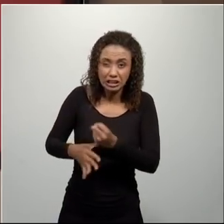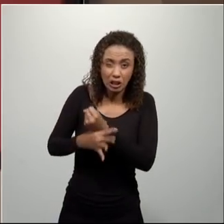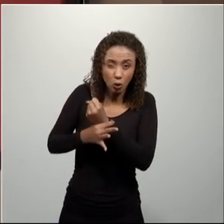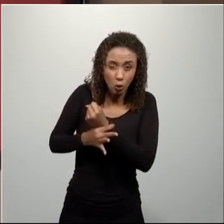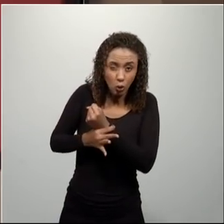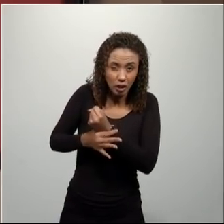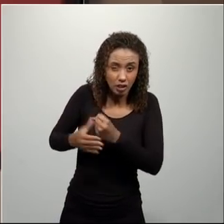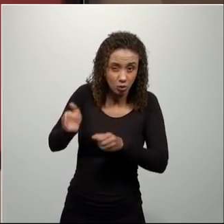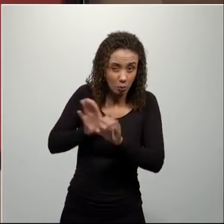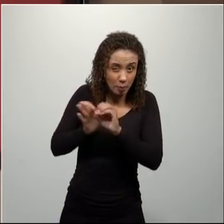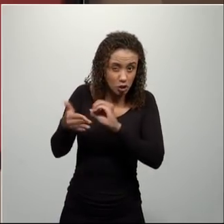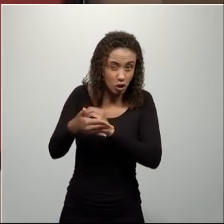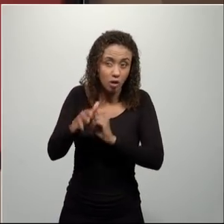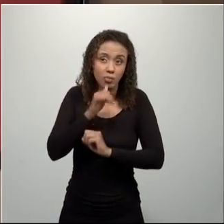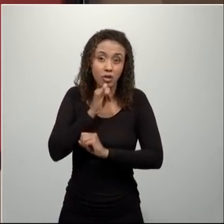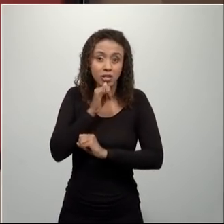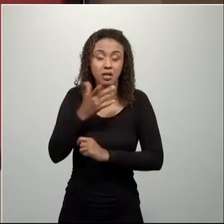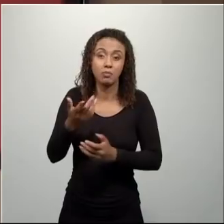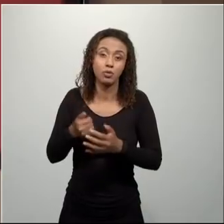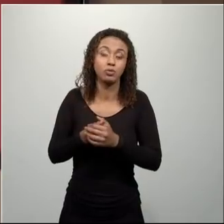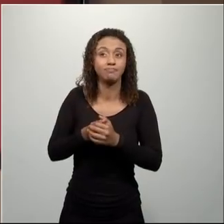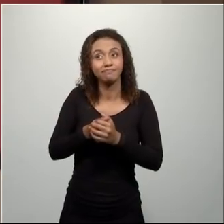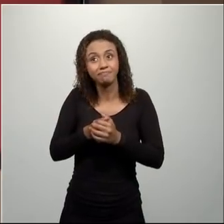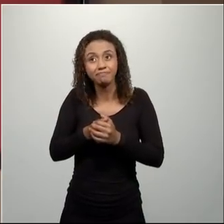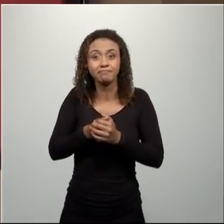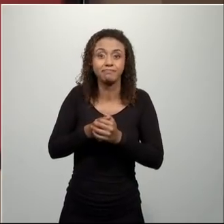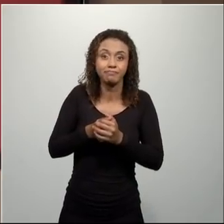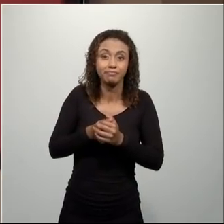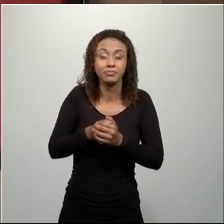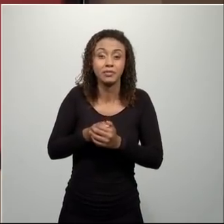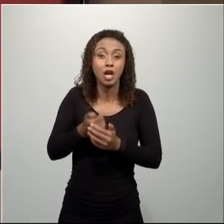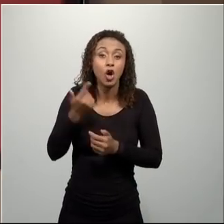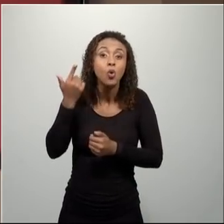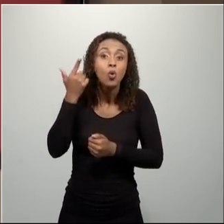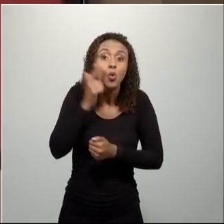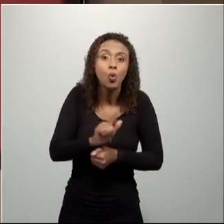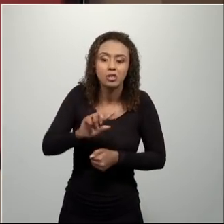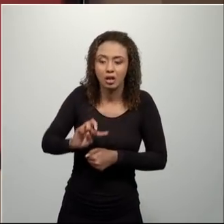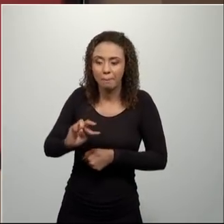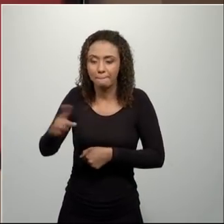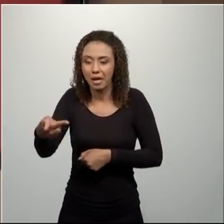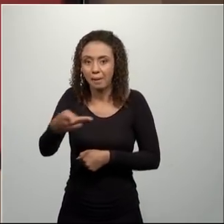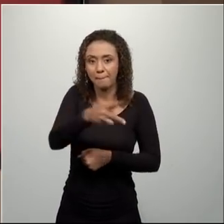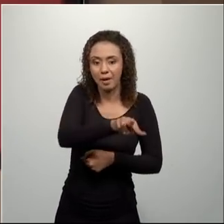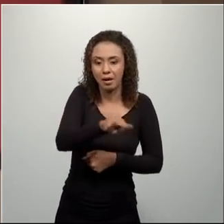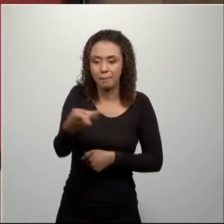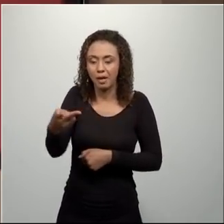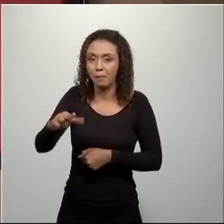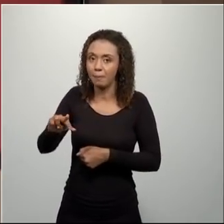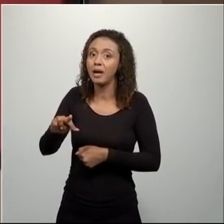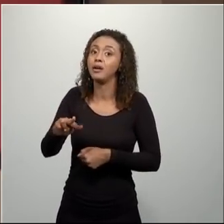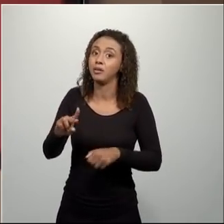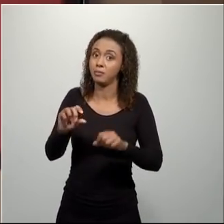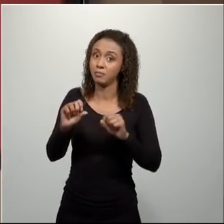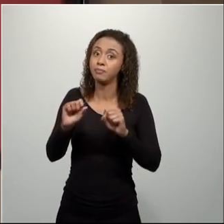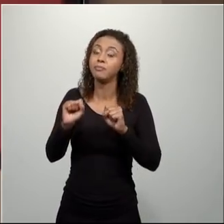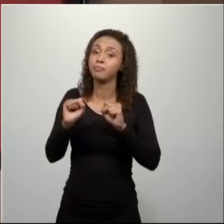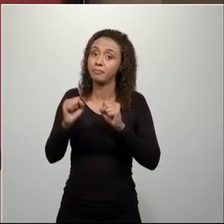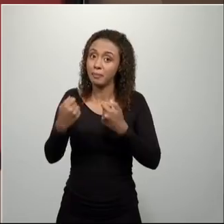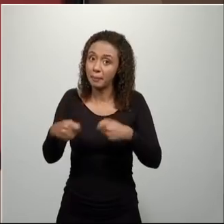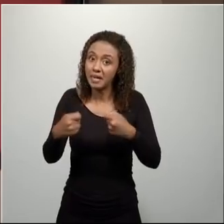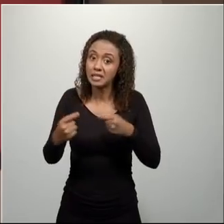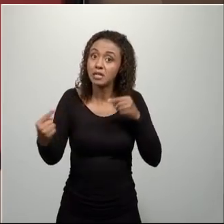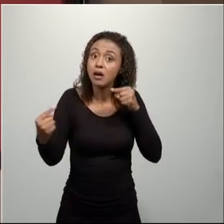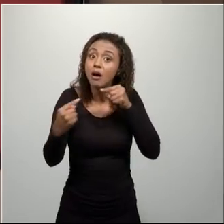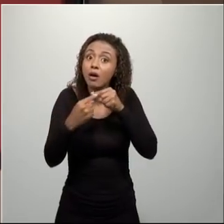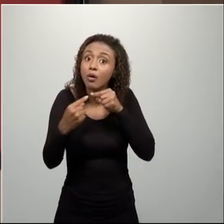tem é que é caro e energeticamente fazer a mineração então o valor do bitcoin digamos é falante compatível com